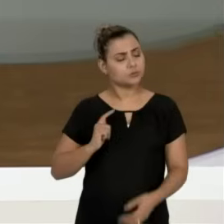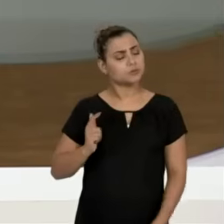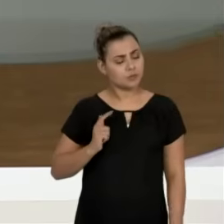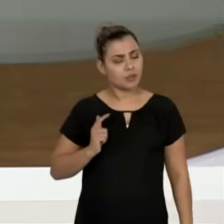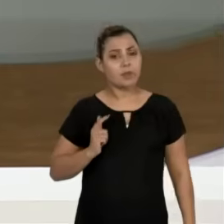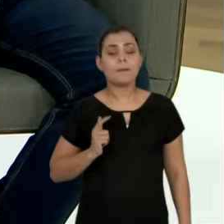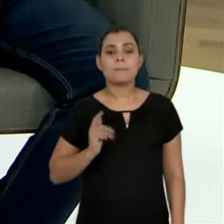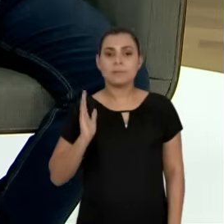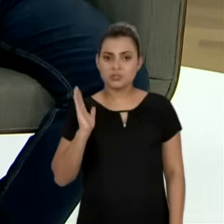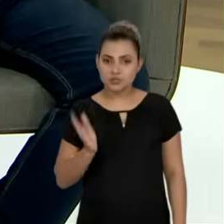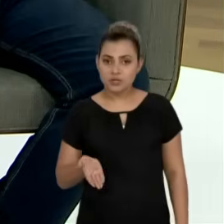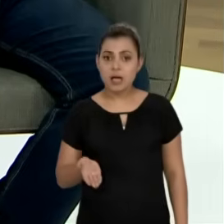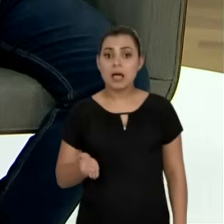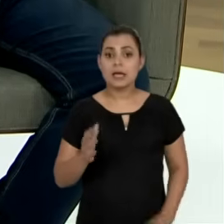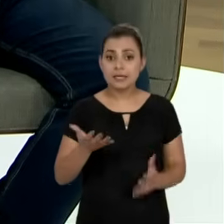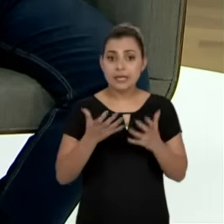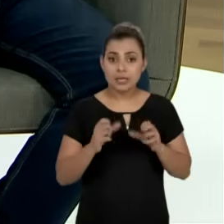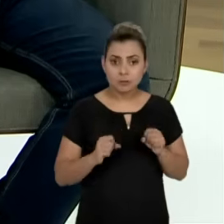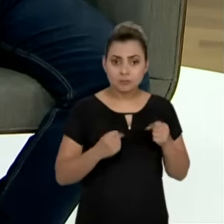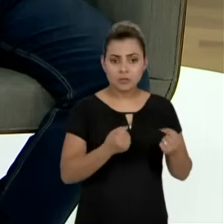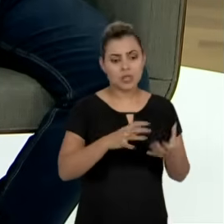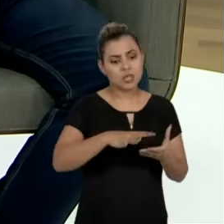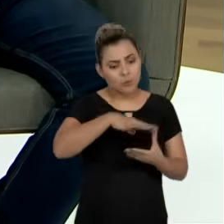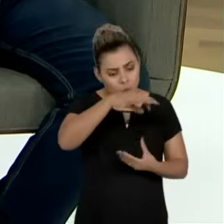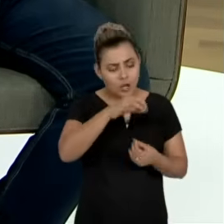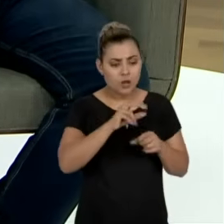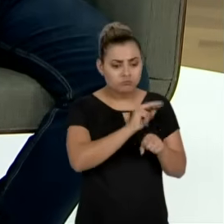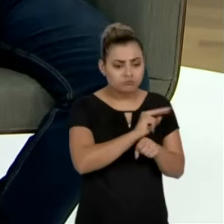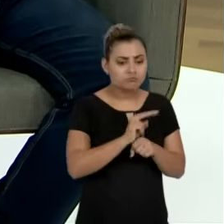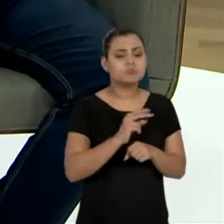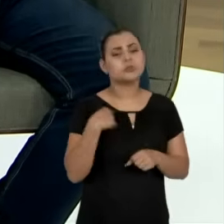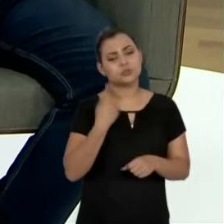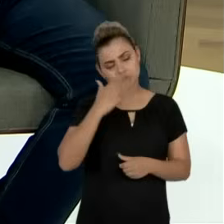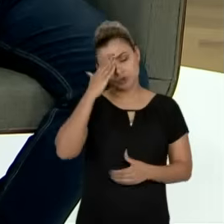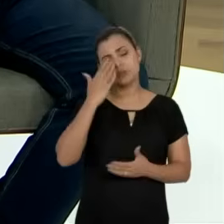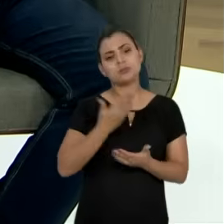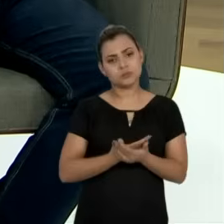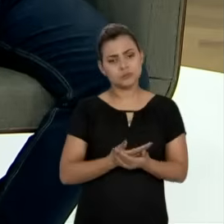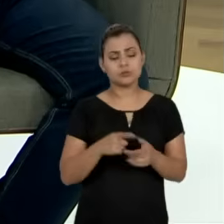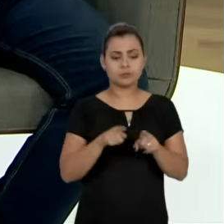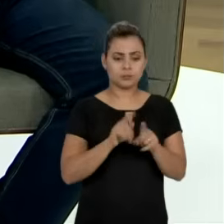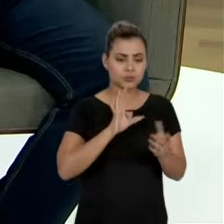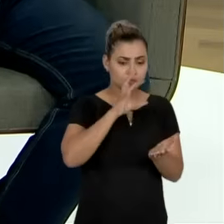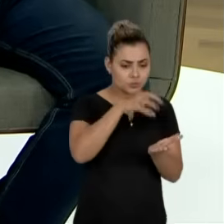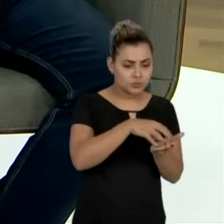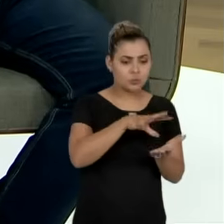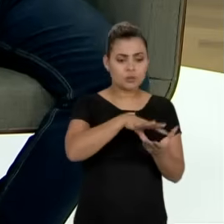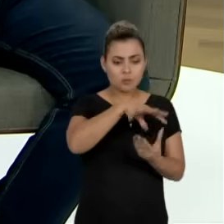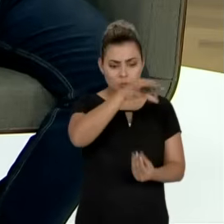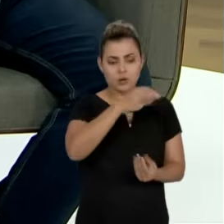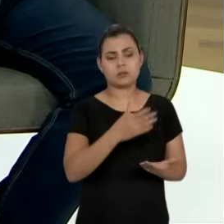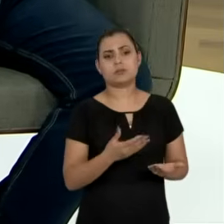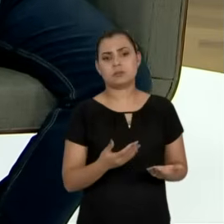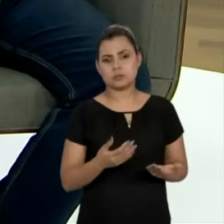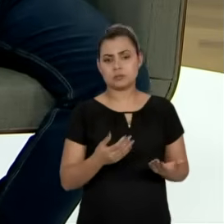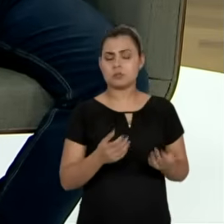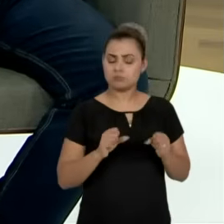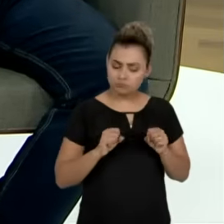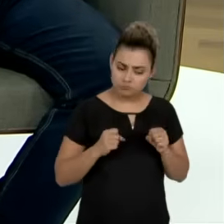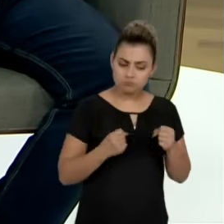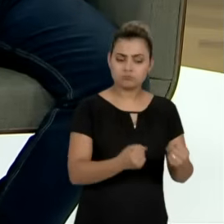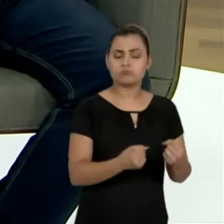estavam preparados, né, para defender a ordem democrática, o que a gente acredita bastante, né, a ordem institucional, a ordem democrática, um Estado de Direito,